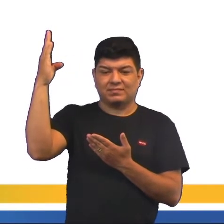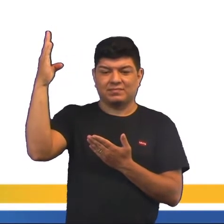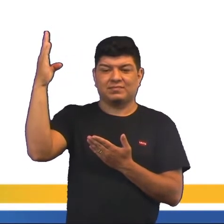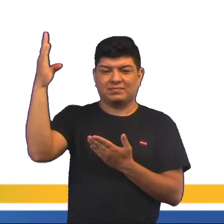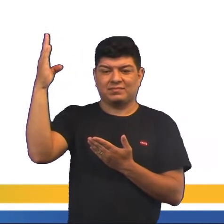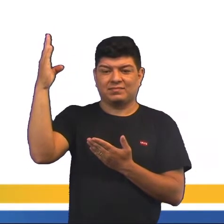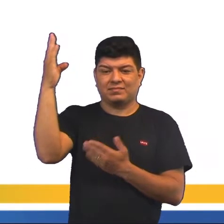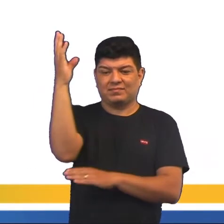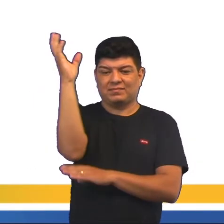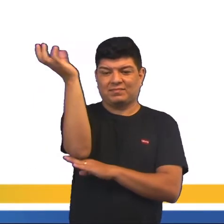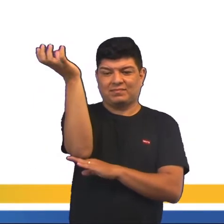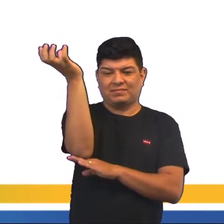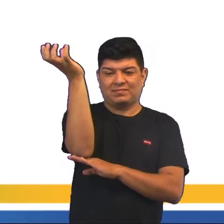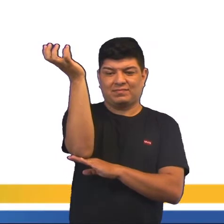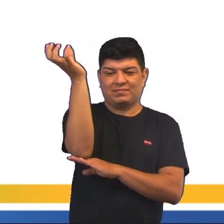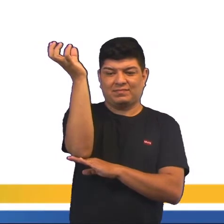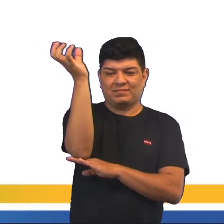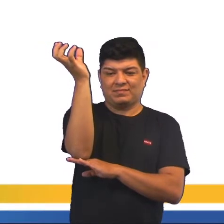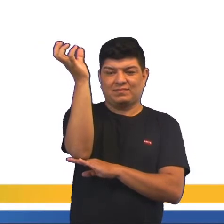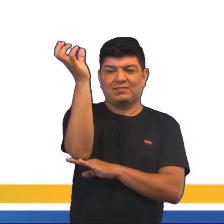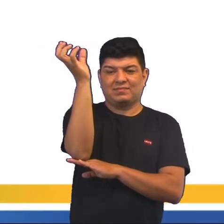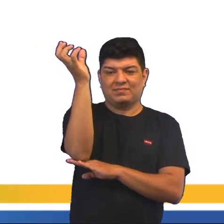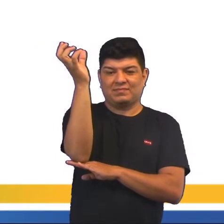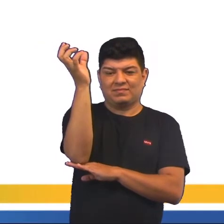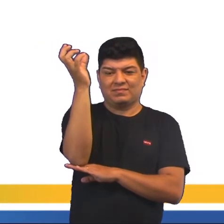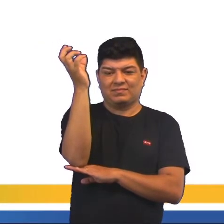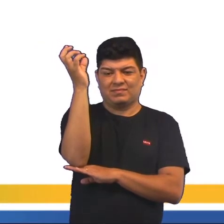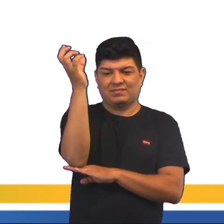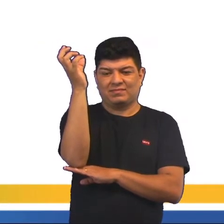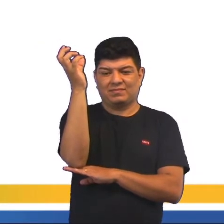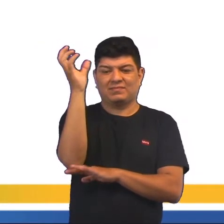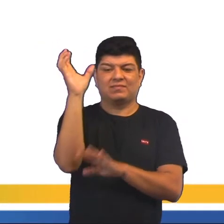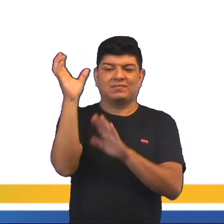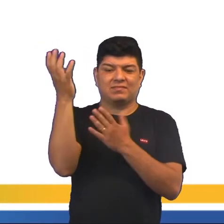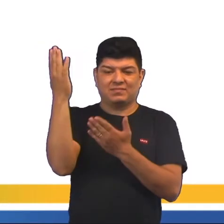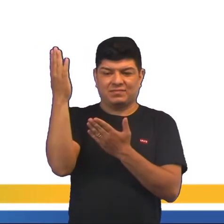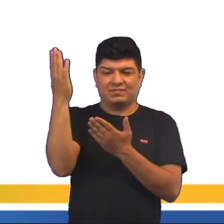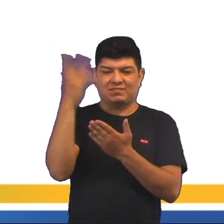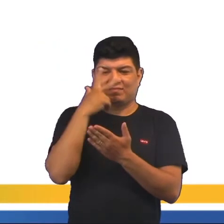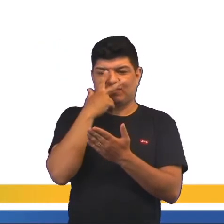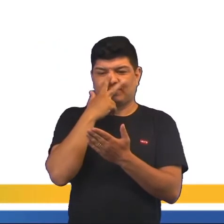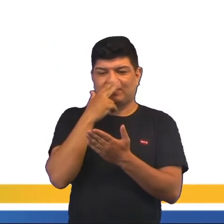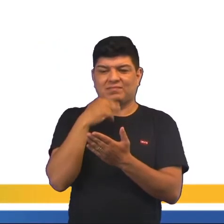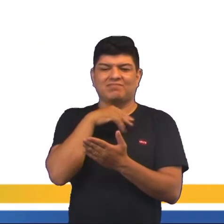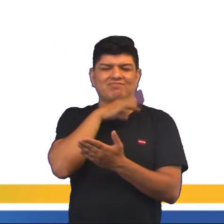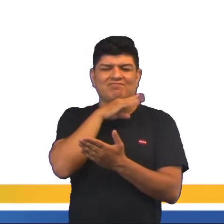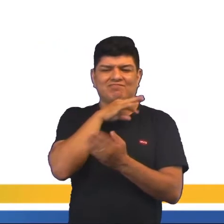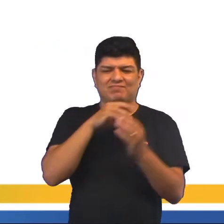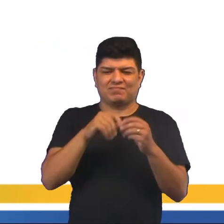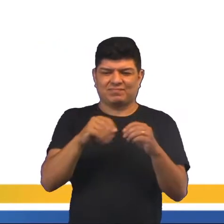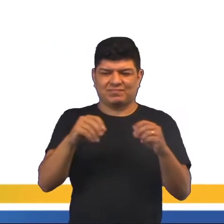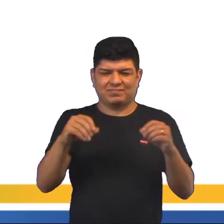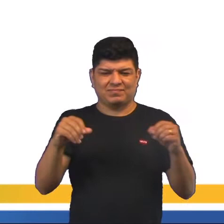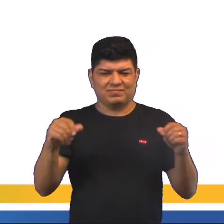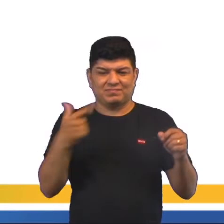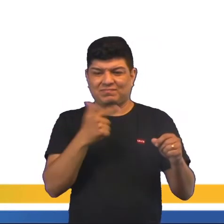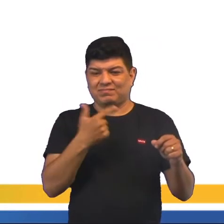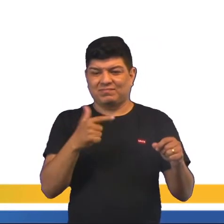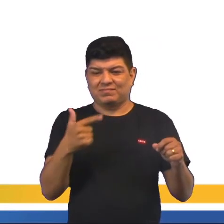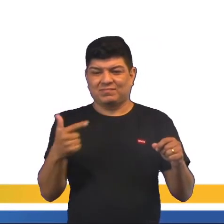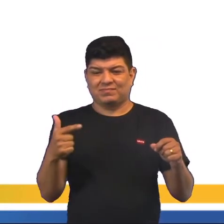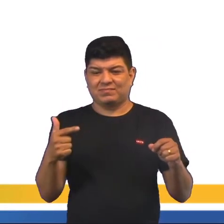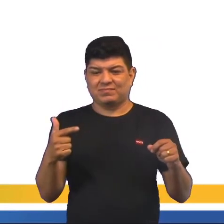dos cactos dessa região e de uma vegetação, de certo modo, pobre pelo próprio solo que não